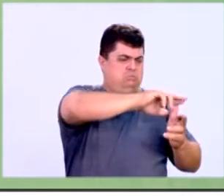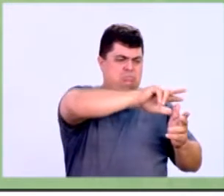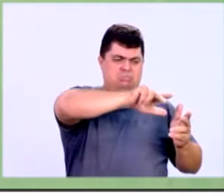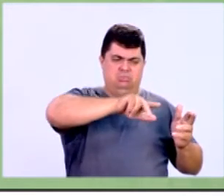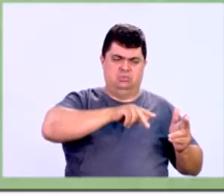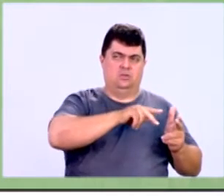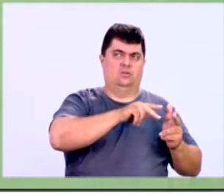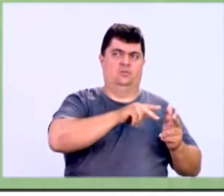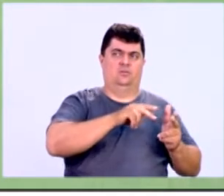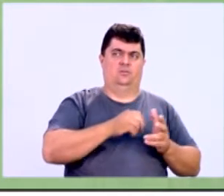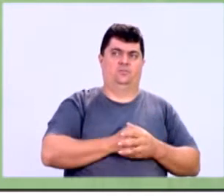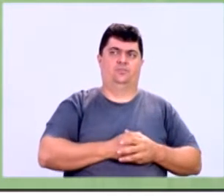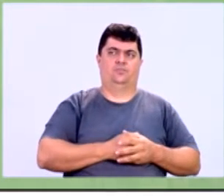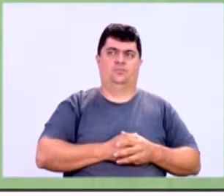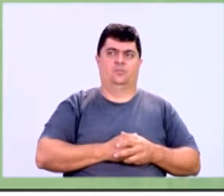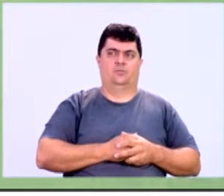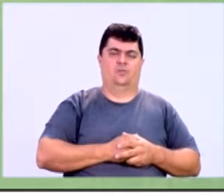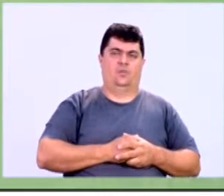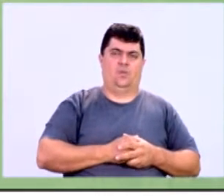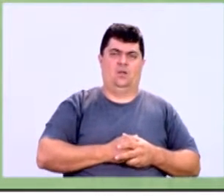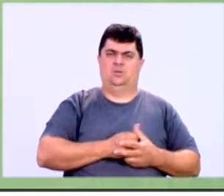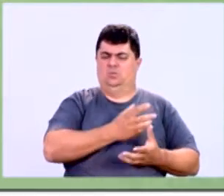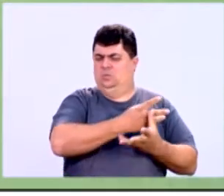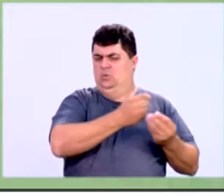temos no meio ali diversos